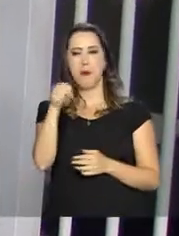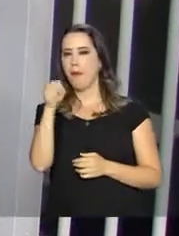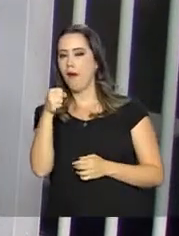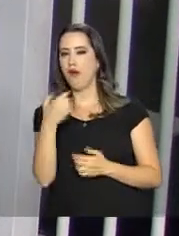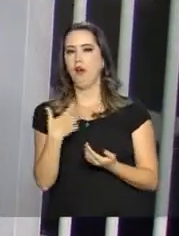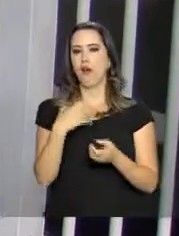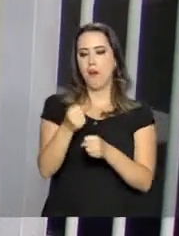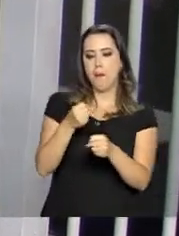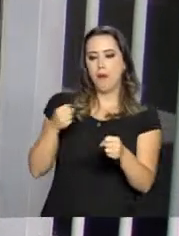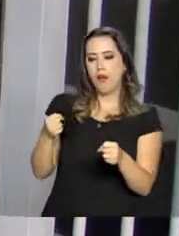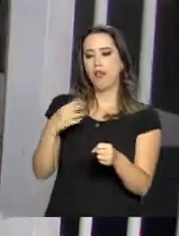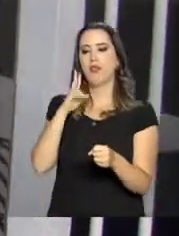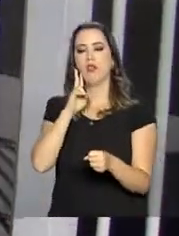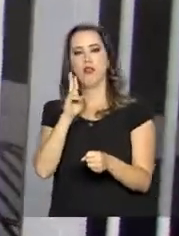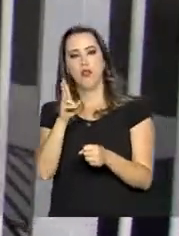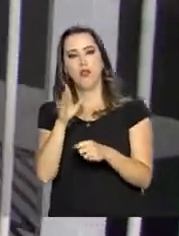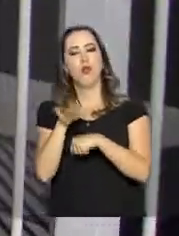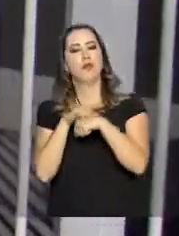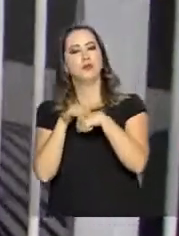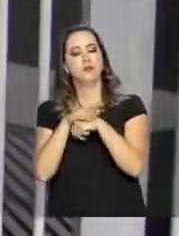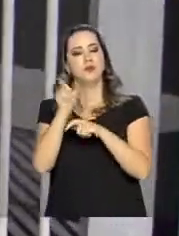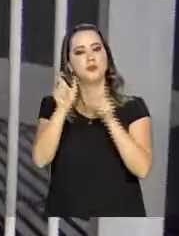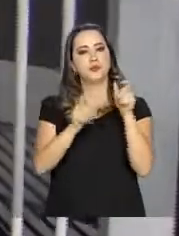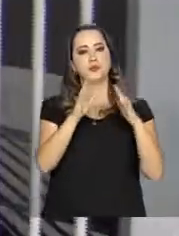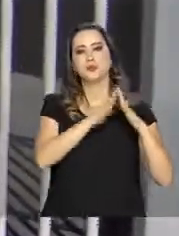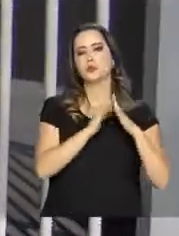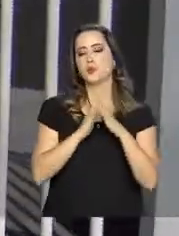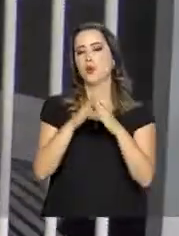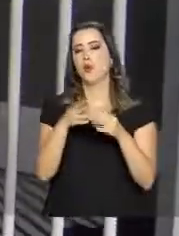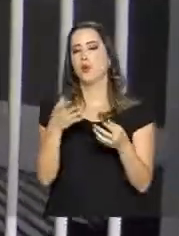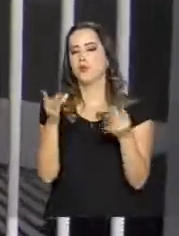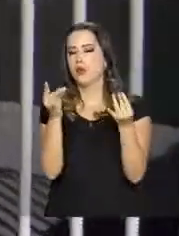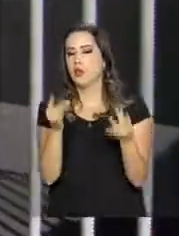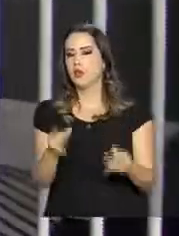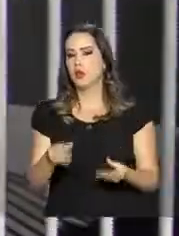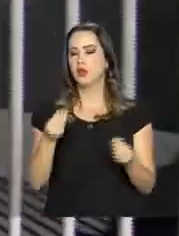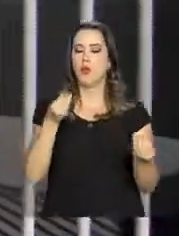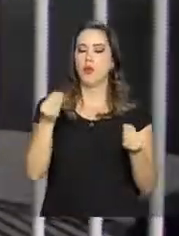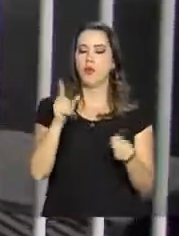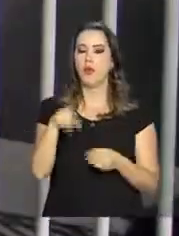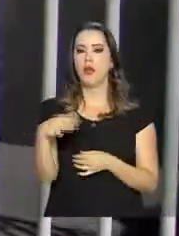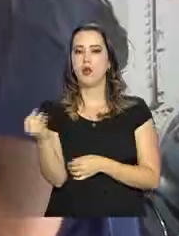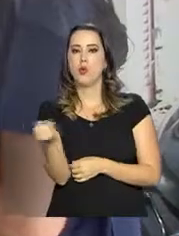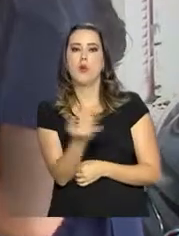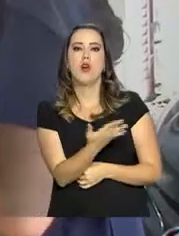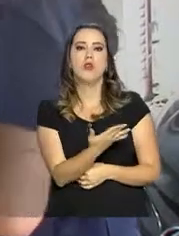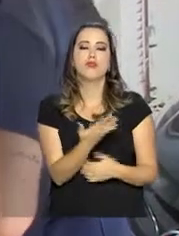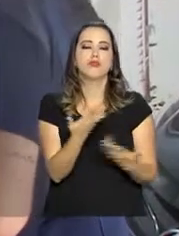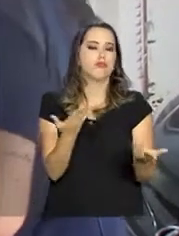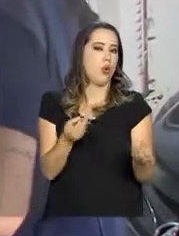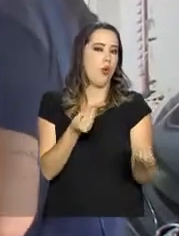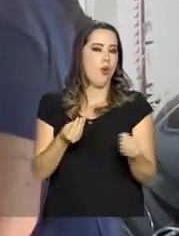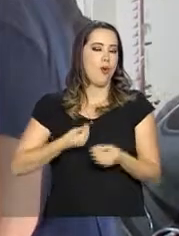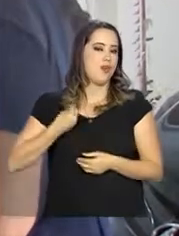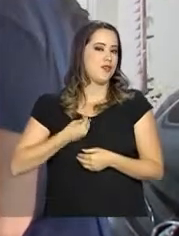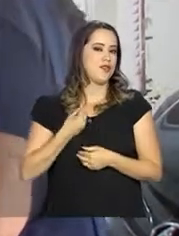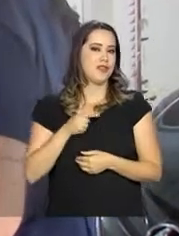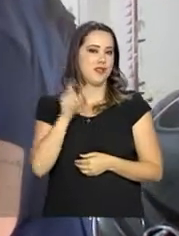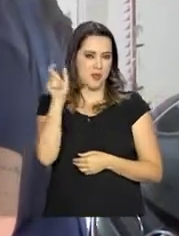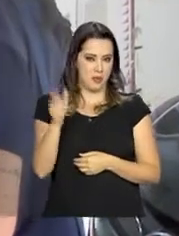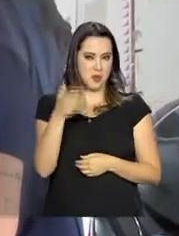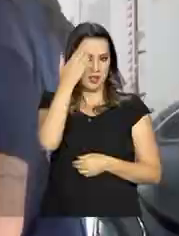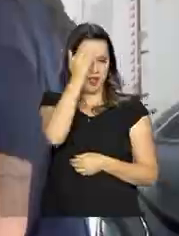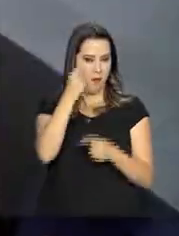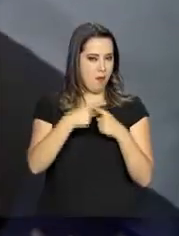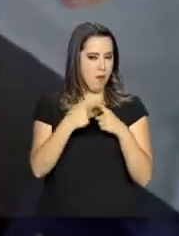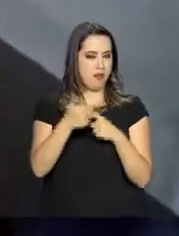em todo o país a bordo moradores para conhecer em detalhes como são e como vivem os brasileiros sabem porque a